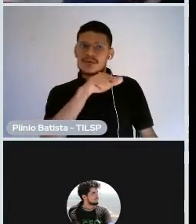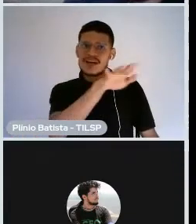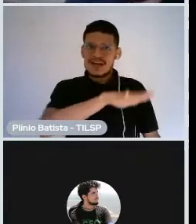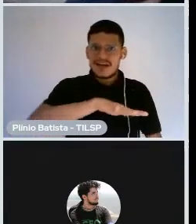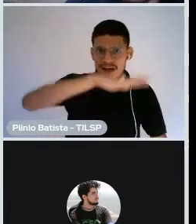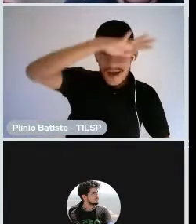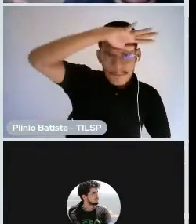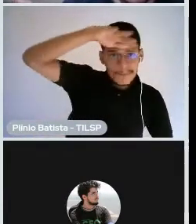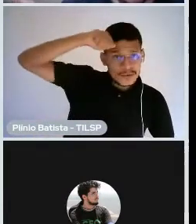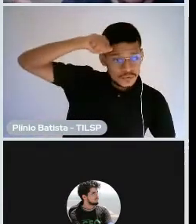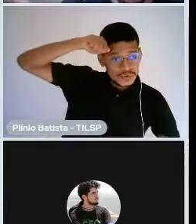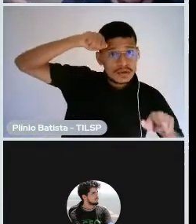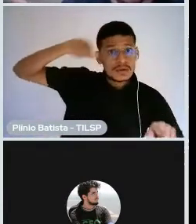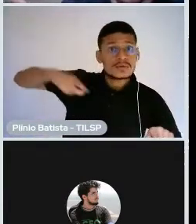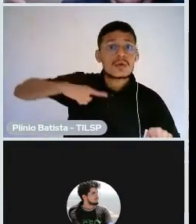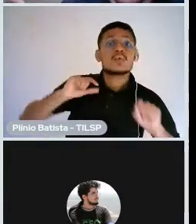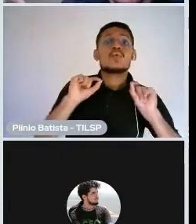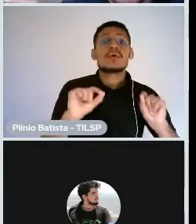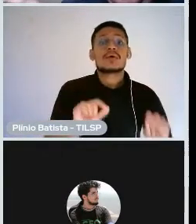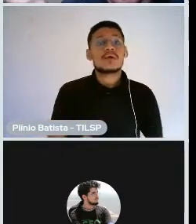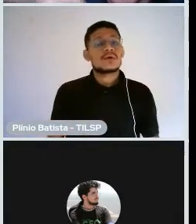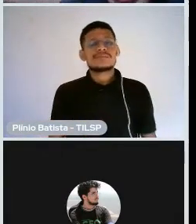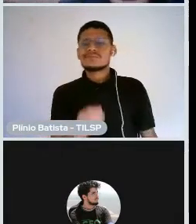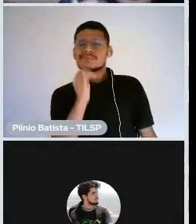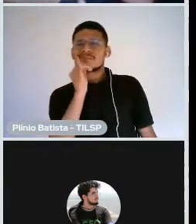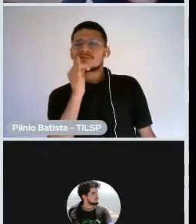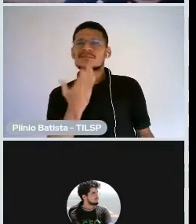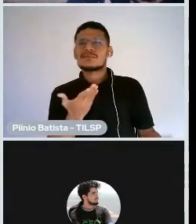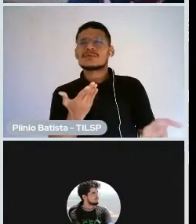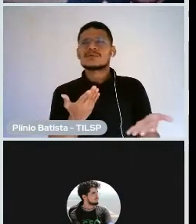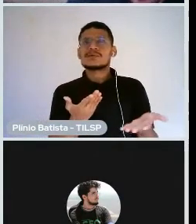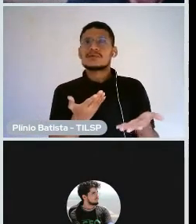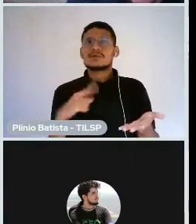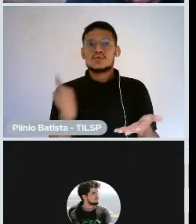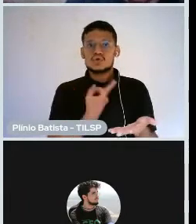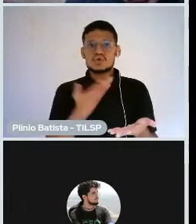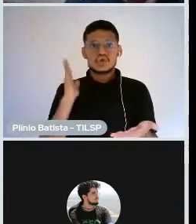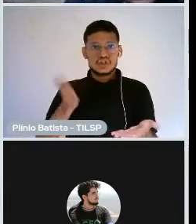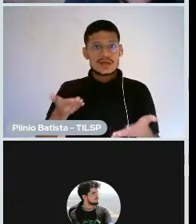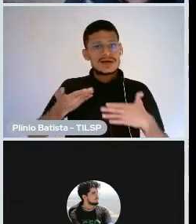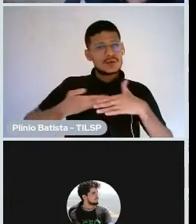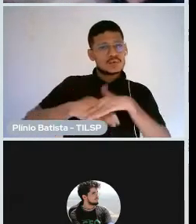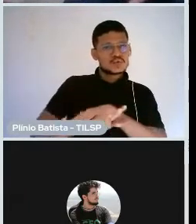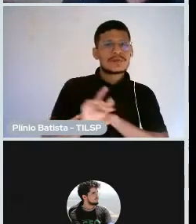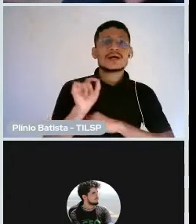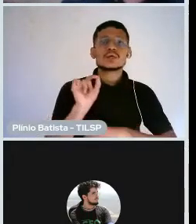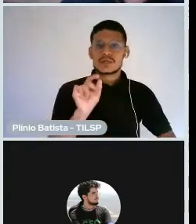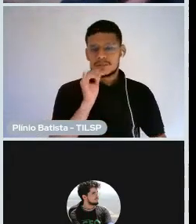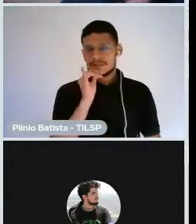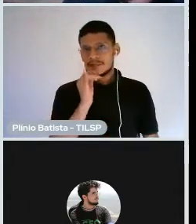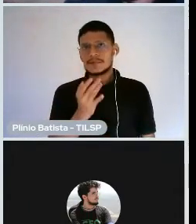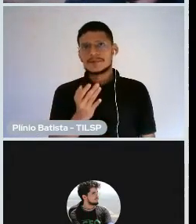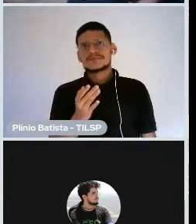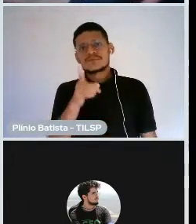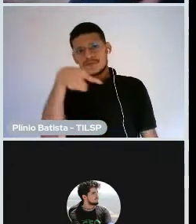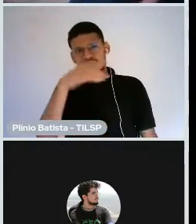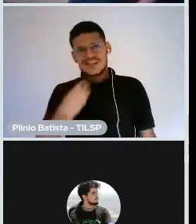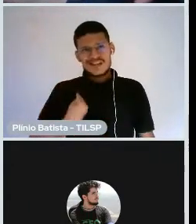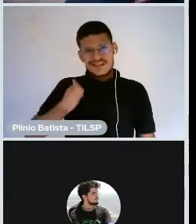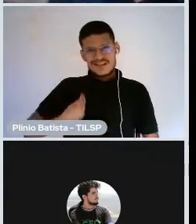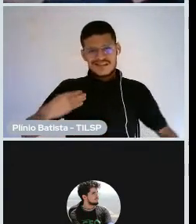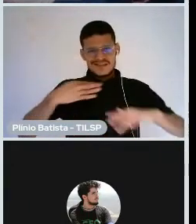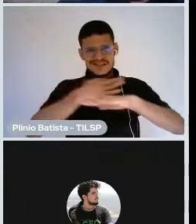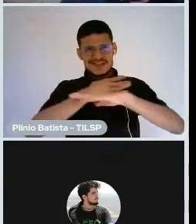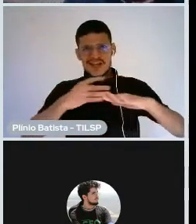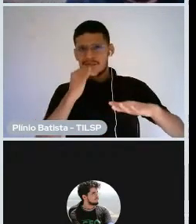que você tem... Como a gente está acostumado, pelo menos quem vive em cidades, de